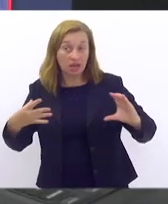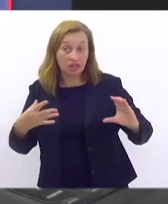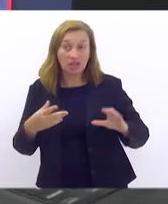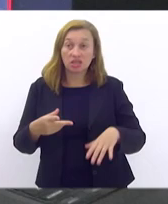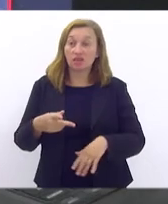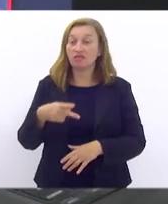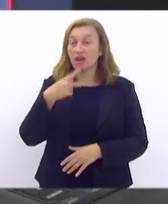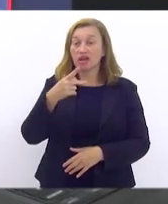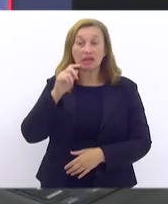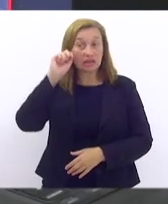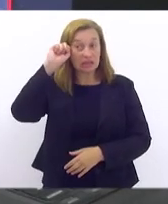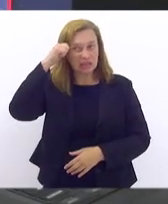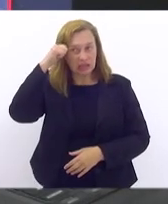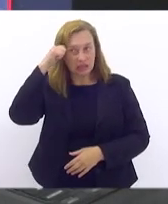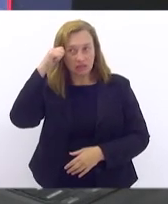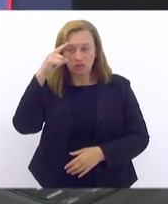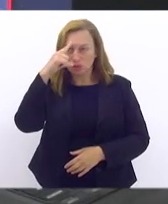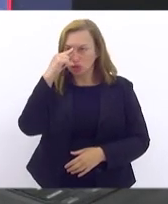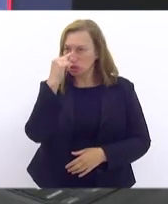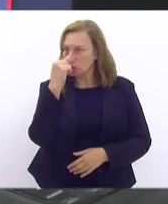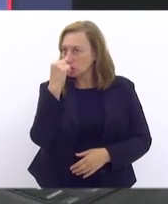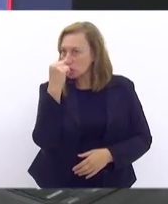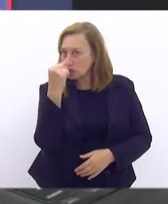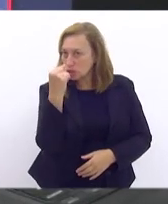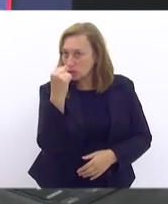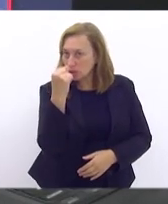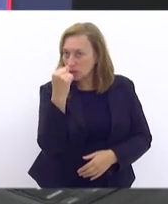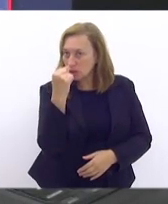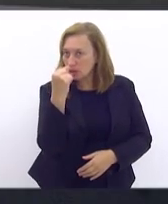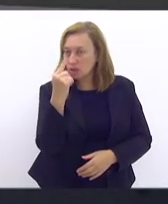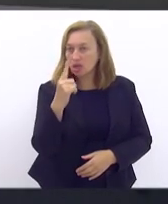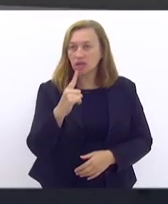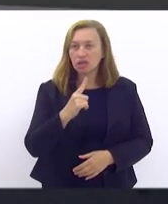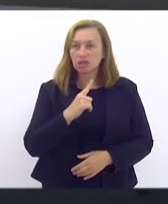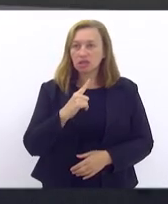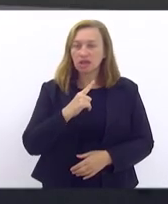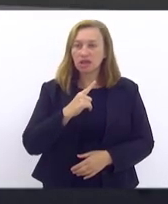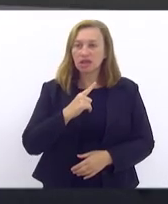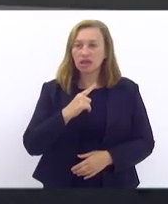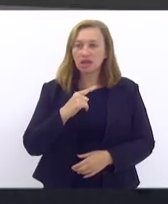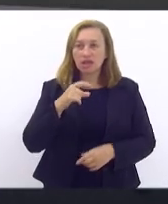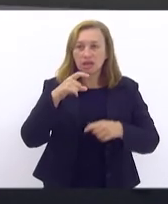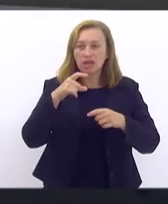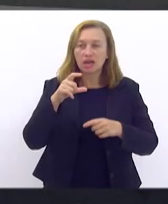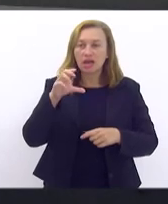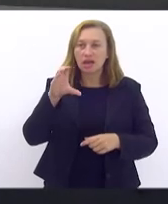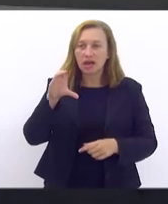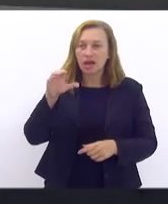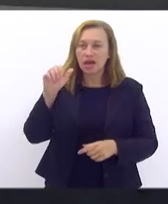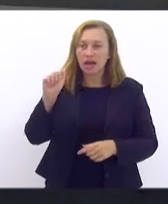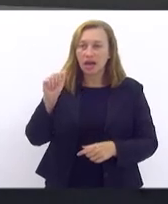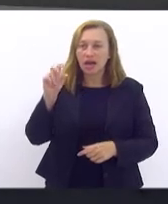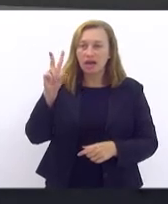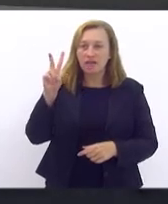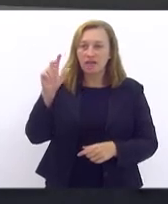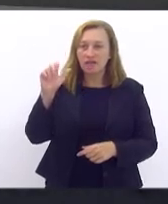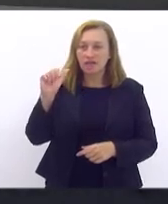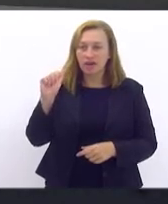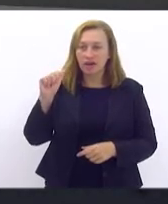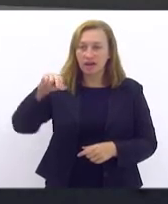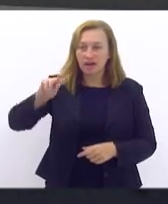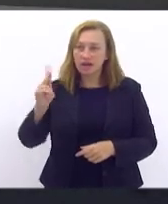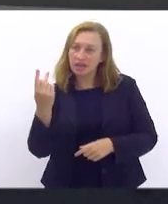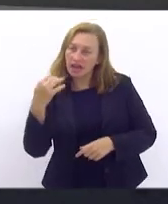negro, que tem um nariz largo e que tem um cavanhaque fino. Quando ele